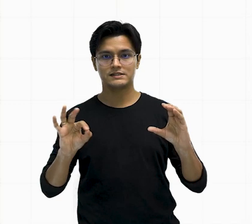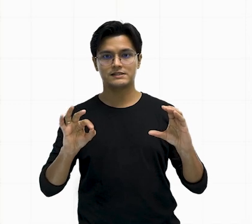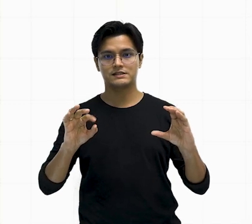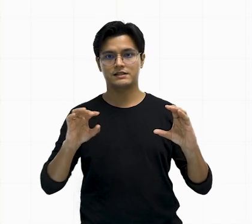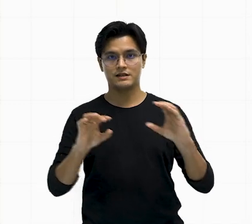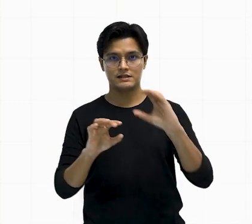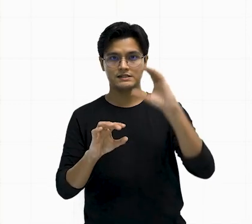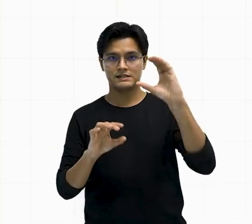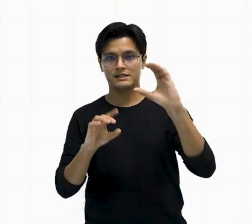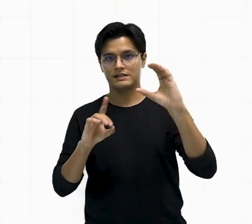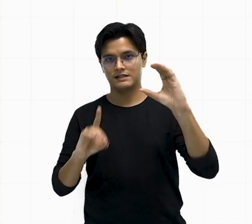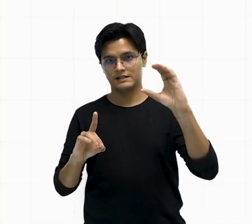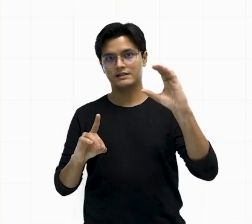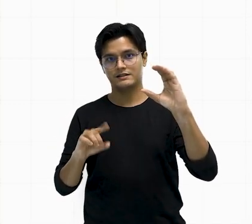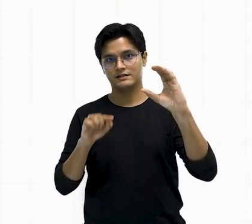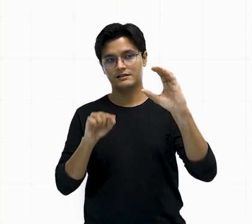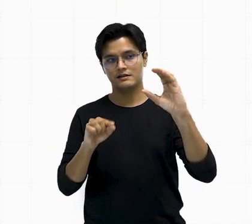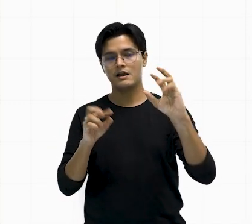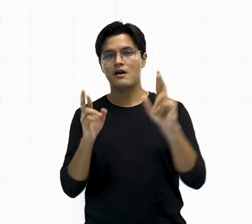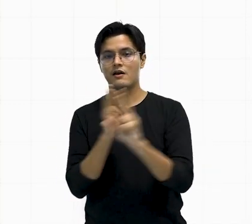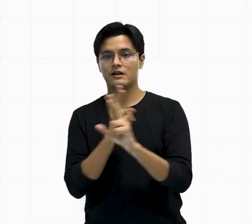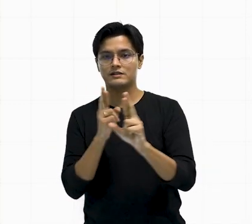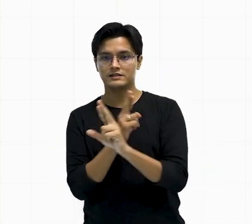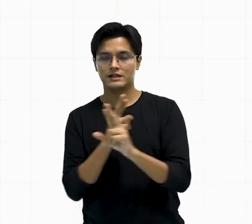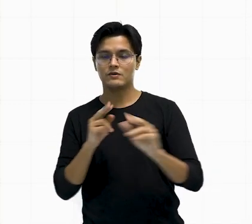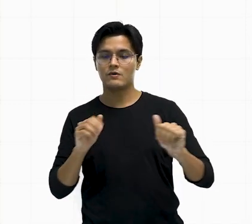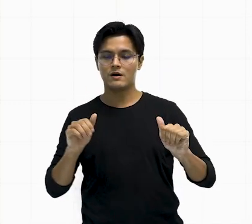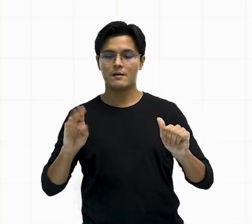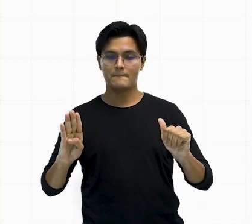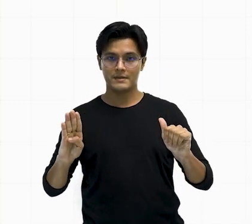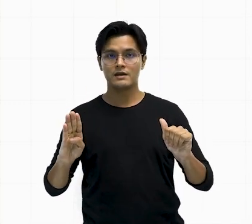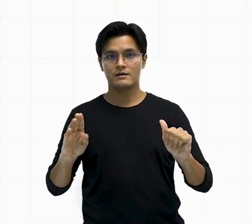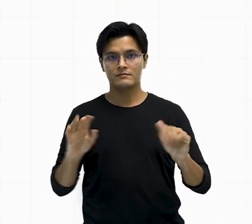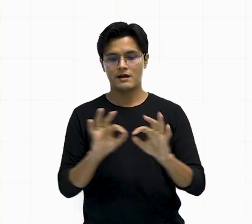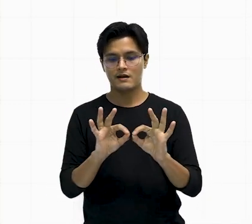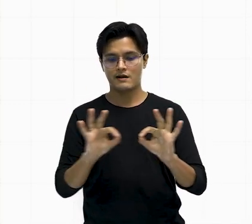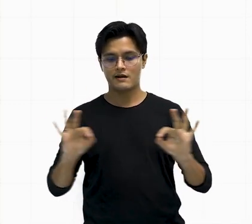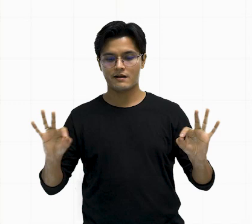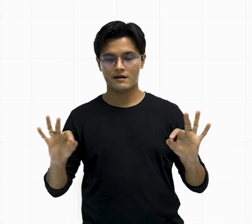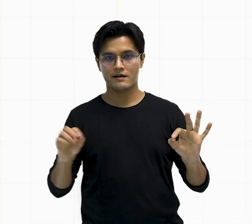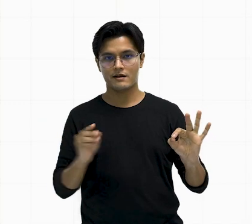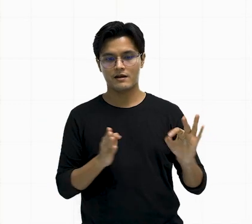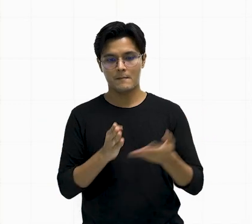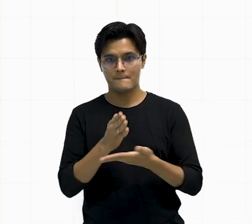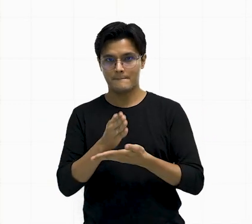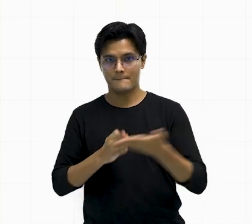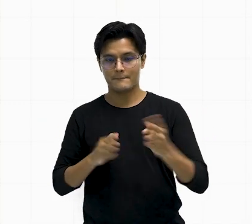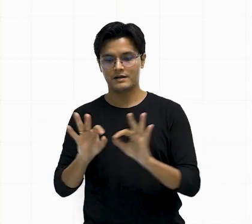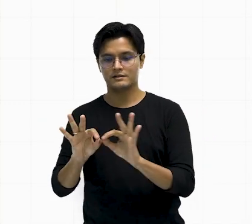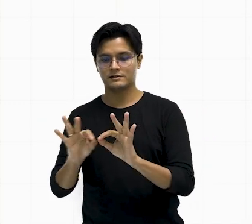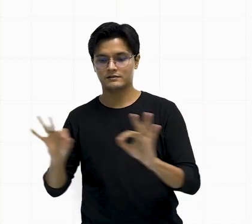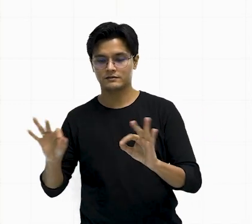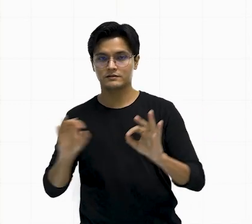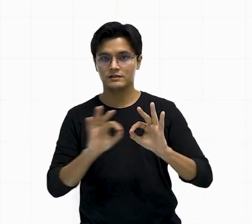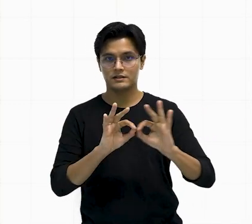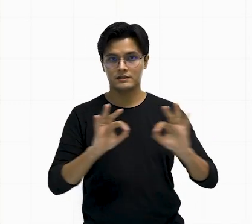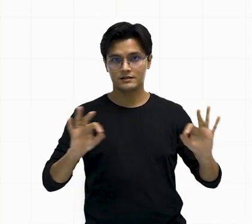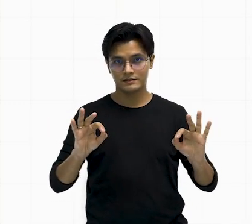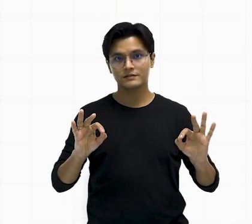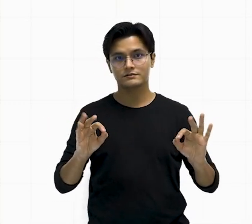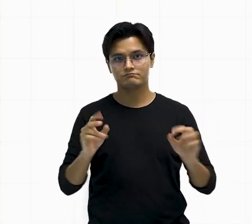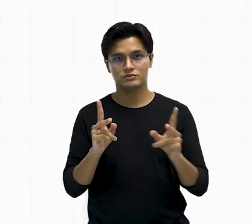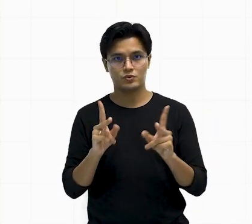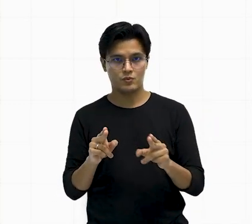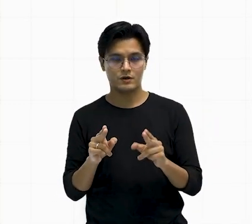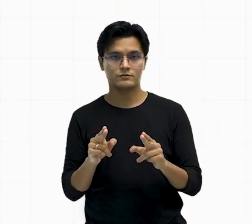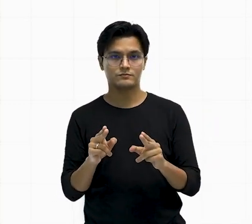mediana relativa ao lado AB. Observe que esse segmento dividiu o lado AB em 2 partes iguais, ou seja, ao